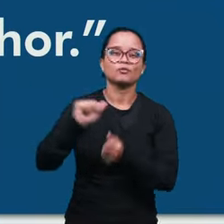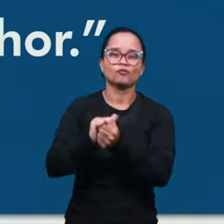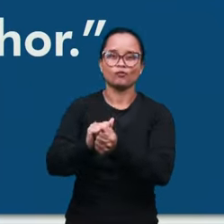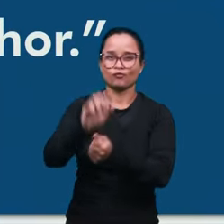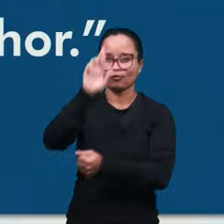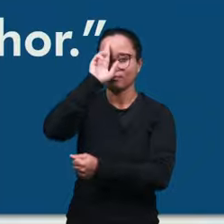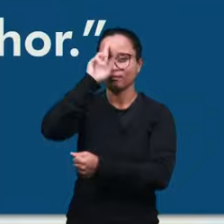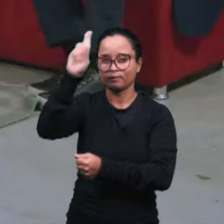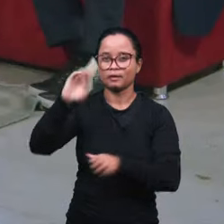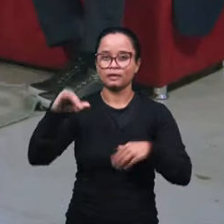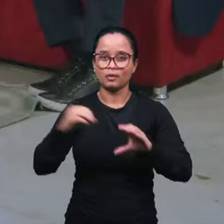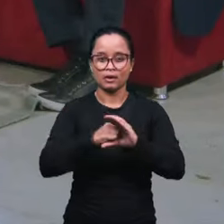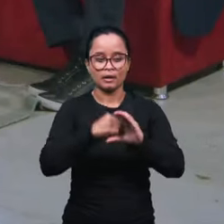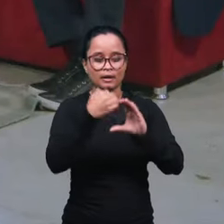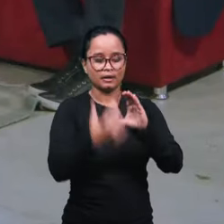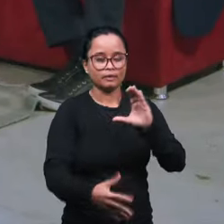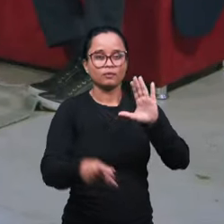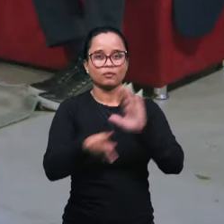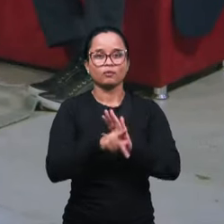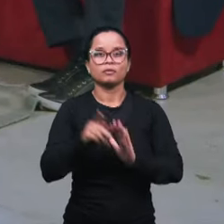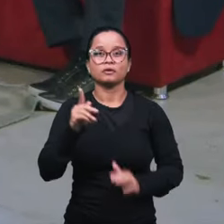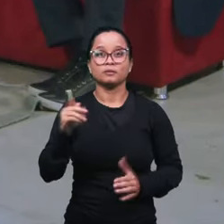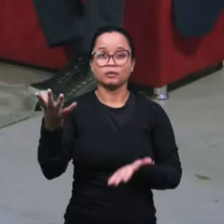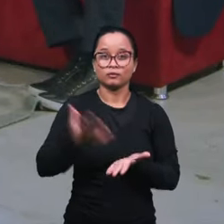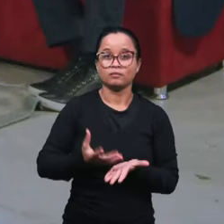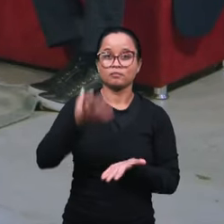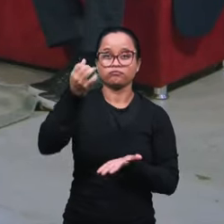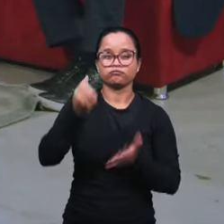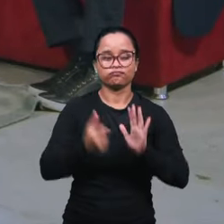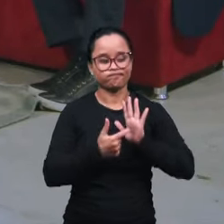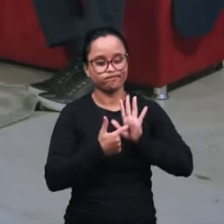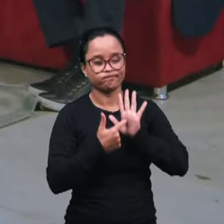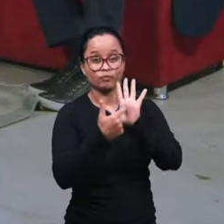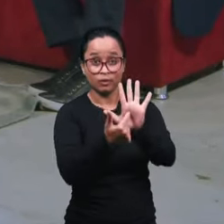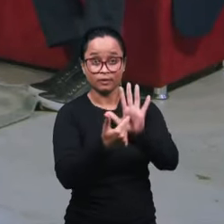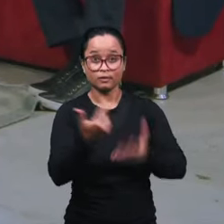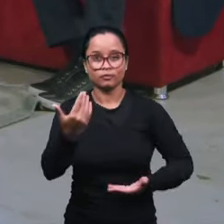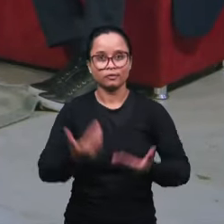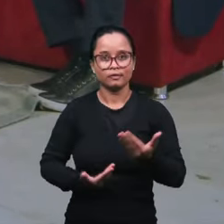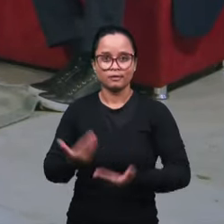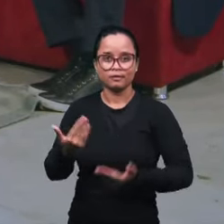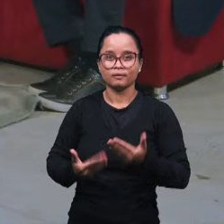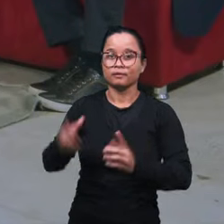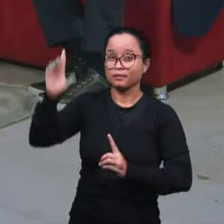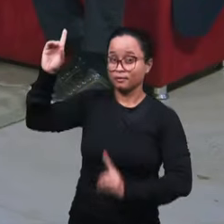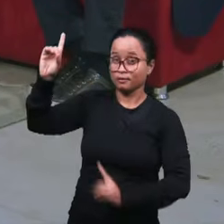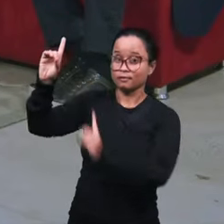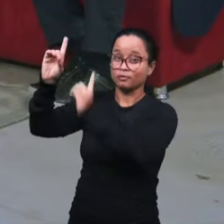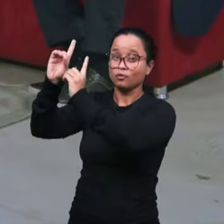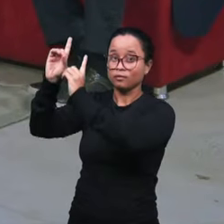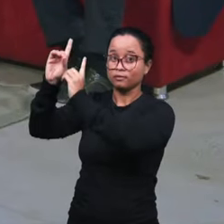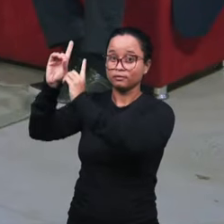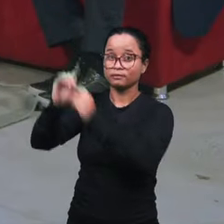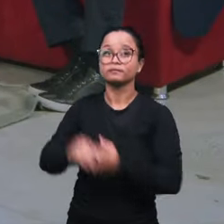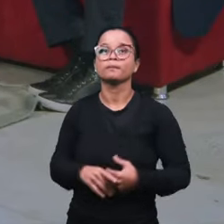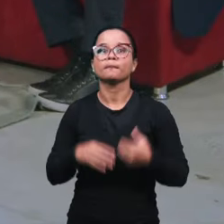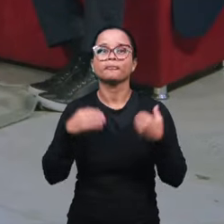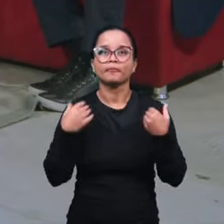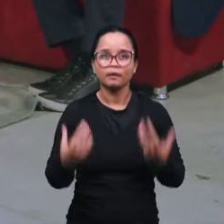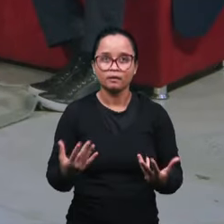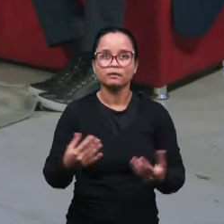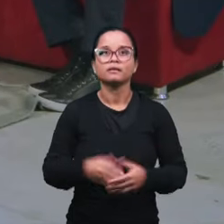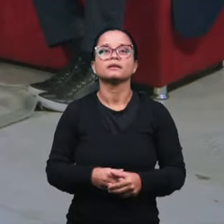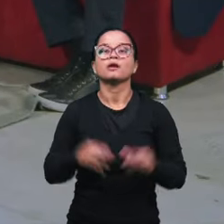essa característica do arrebatamento, e mostrar que a igreja vai ao encontro do Senhor nos ares, ou seja, Ele não virá na terra. Então, Exatamente. A